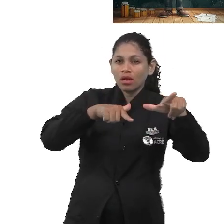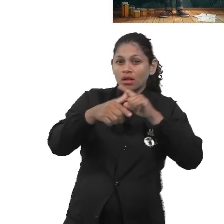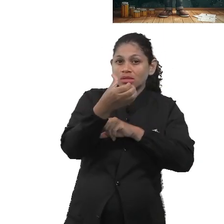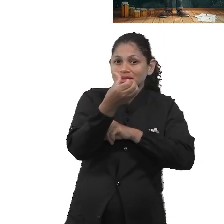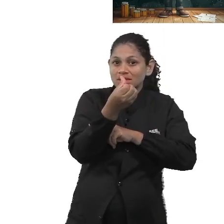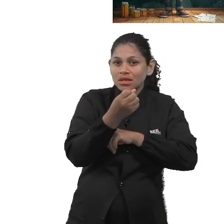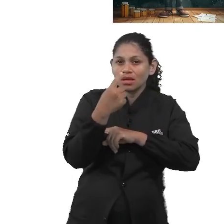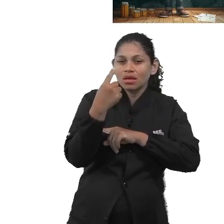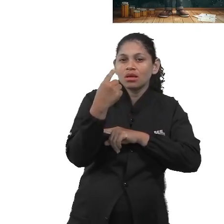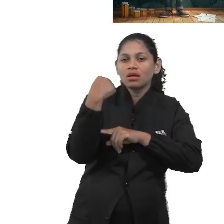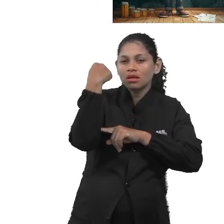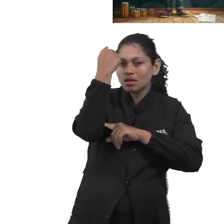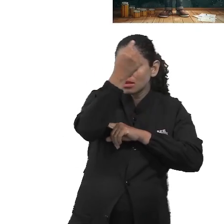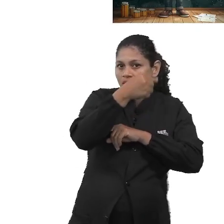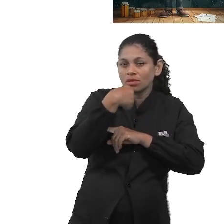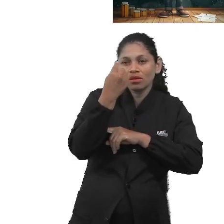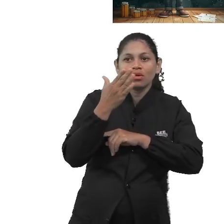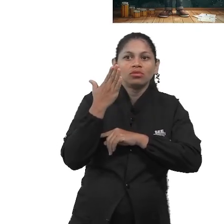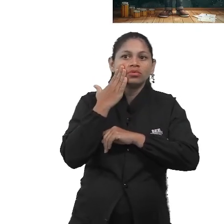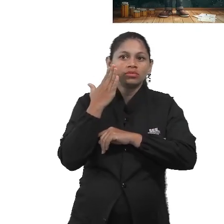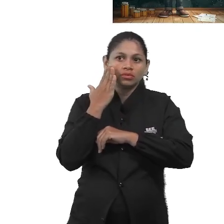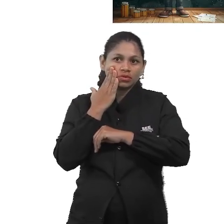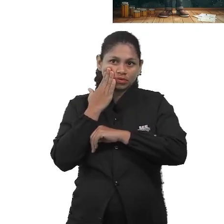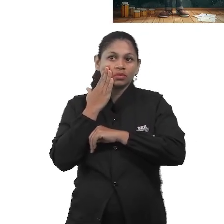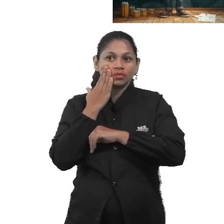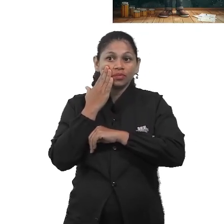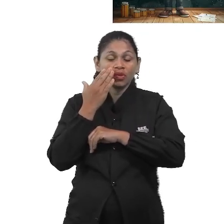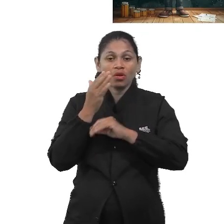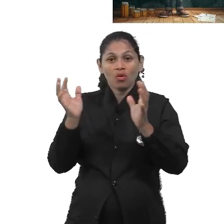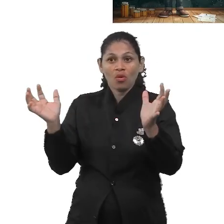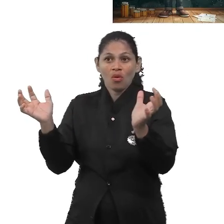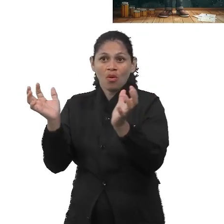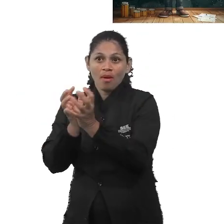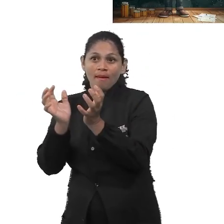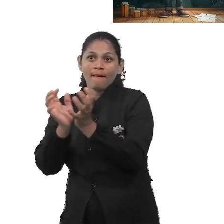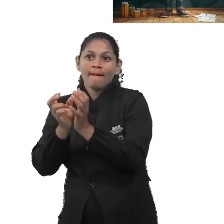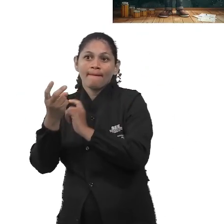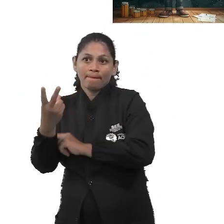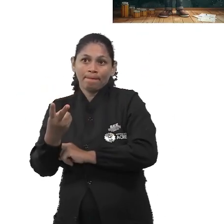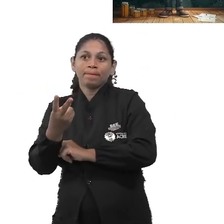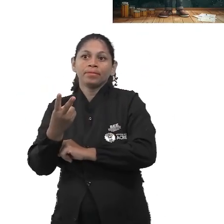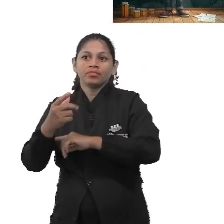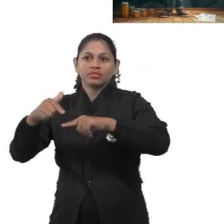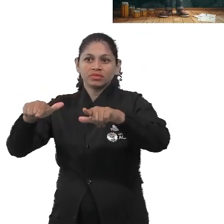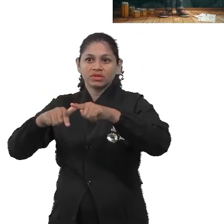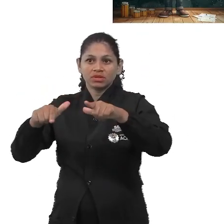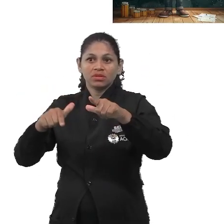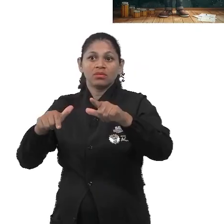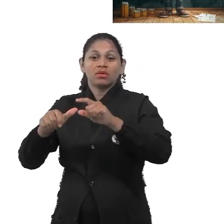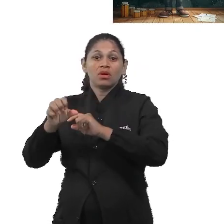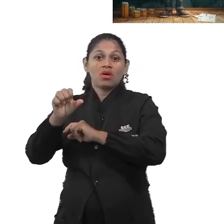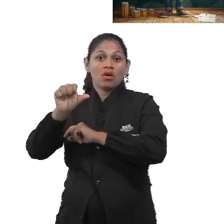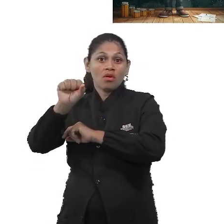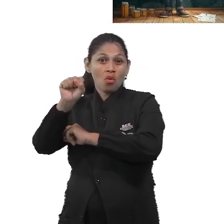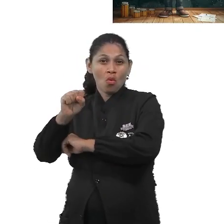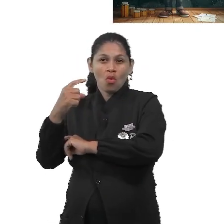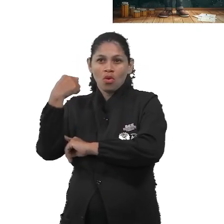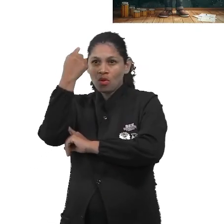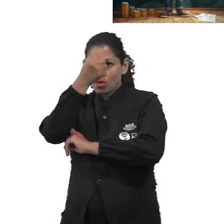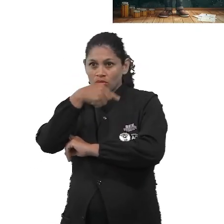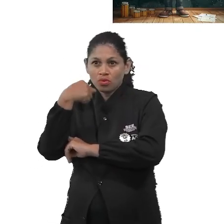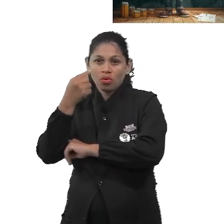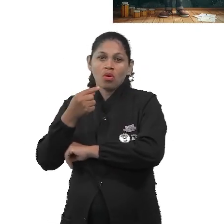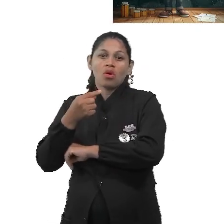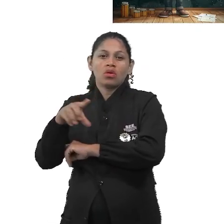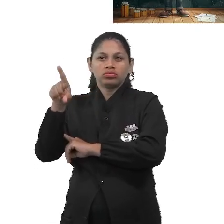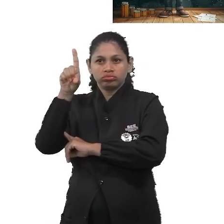2 era composta por 5 pedreiros que trabalhavam 8 horas diárias durante 6 dias. A pergunta é, que é o